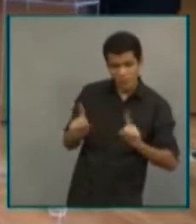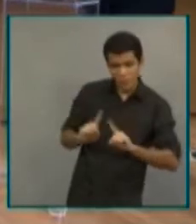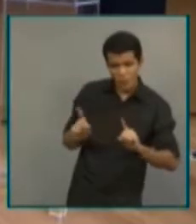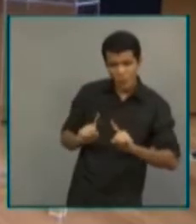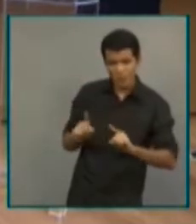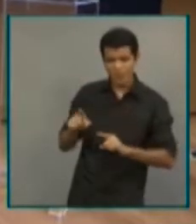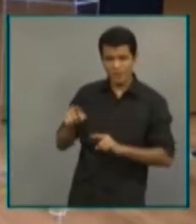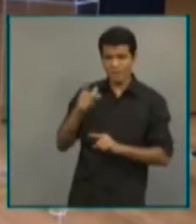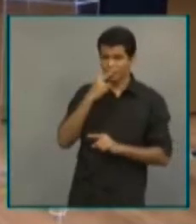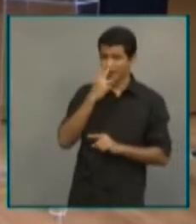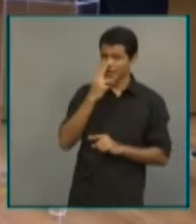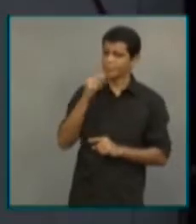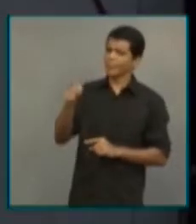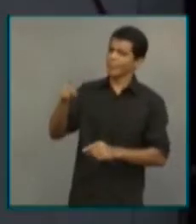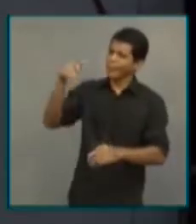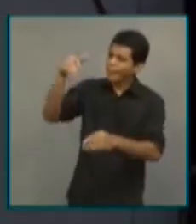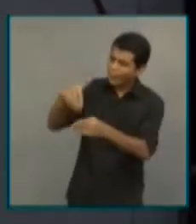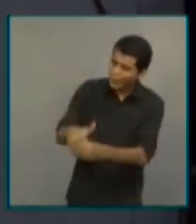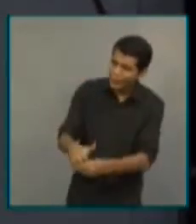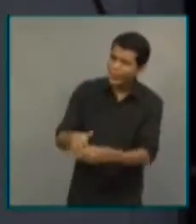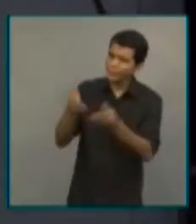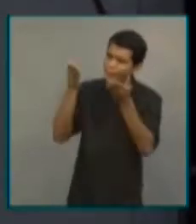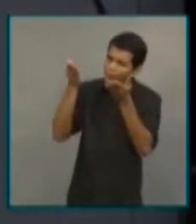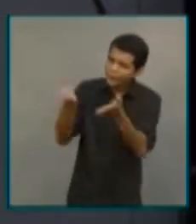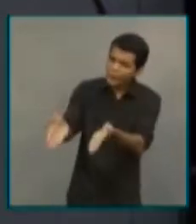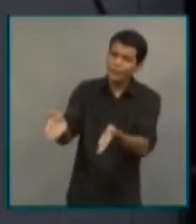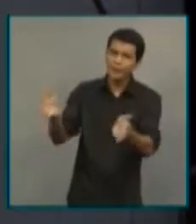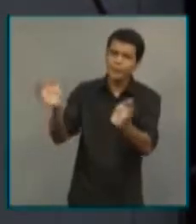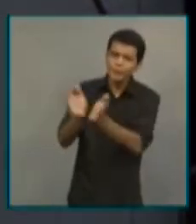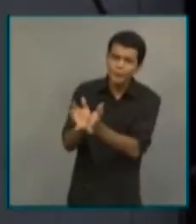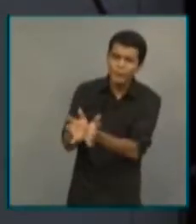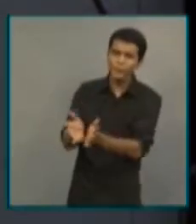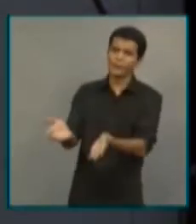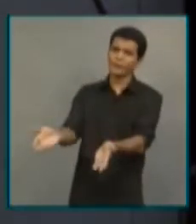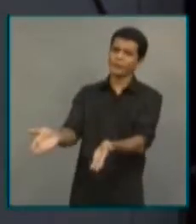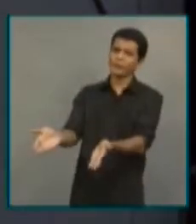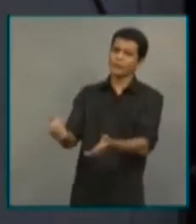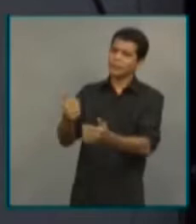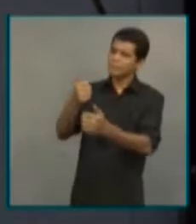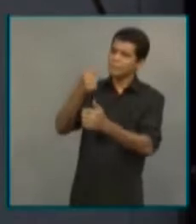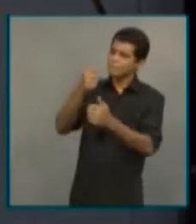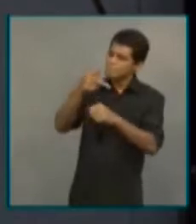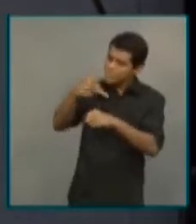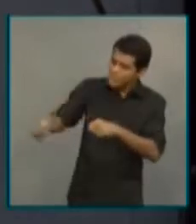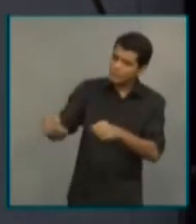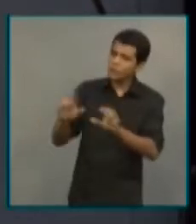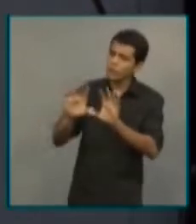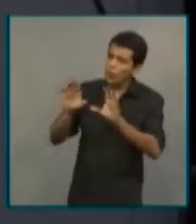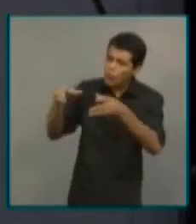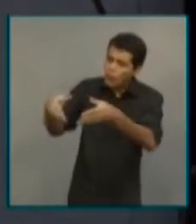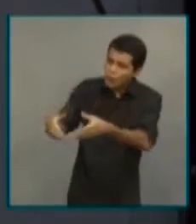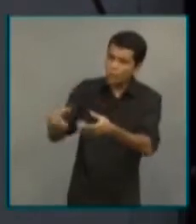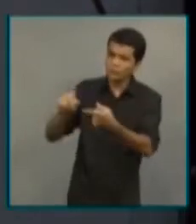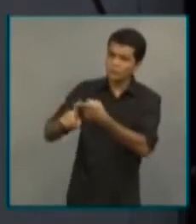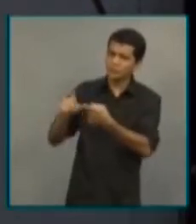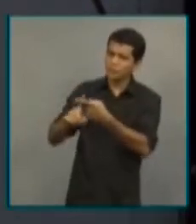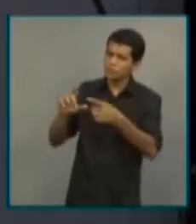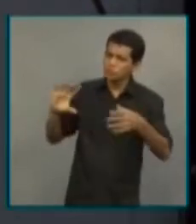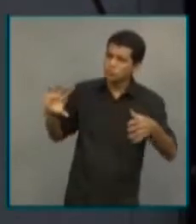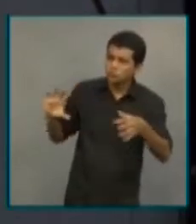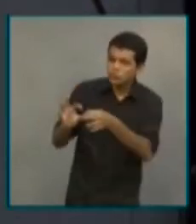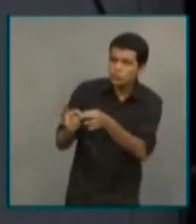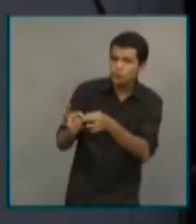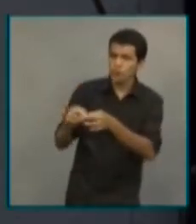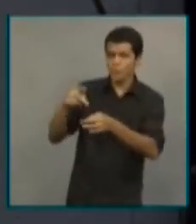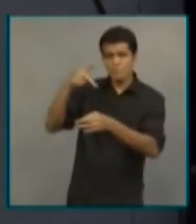foi eleita nessa gestão, há de pensar que a senhora não preside uma comissão, junto com o presidente da CAAS, que foi eleito